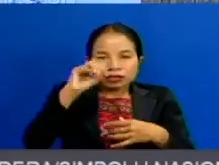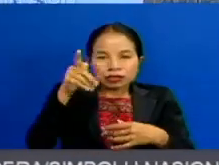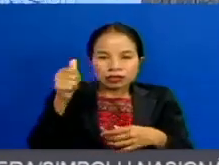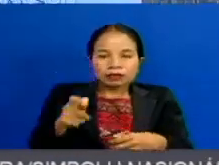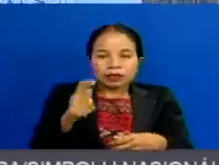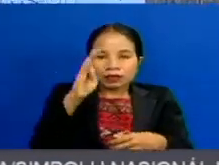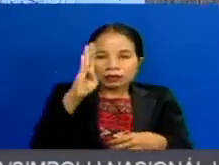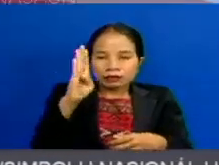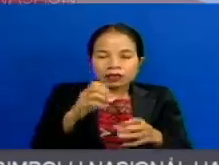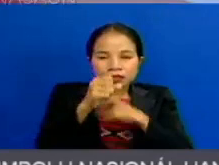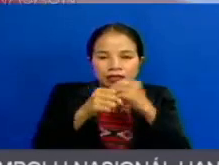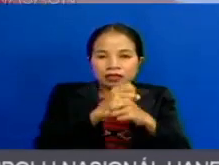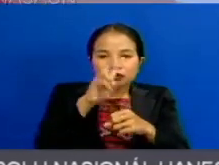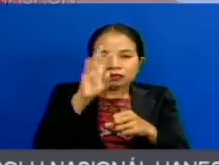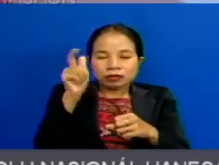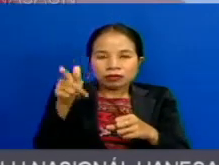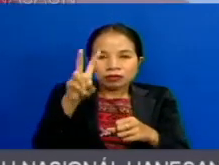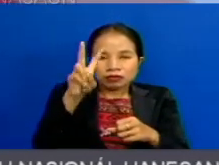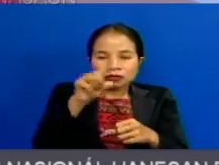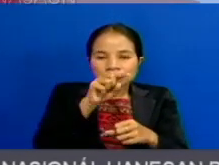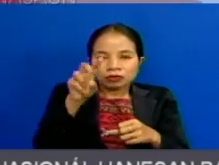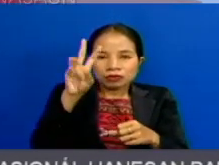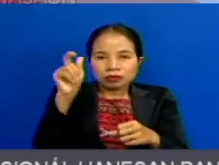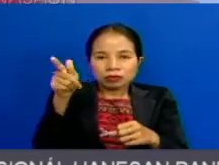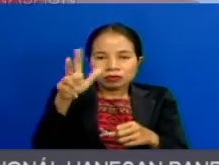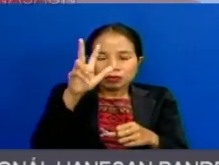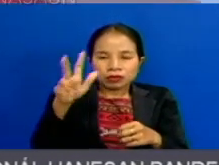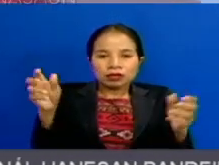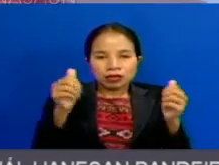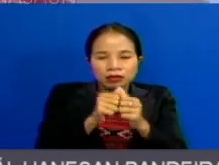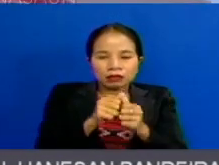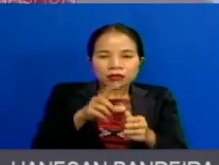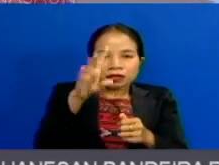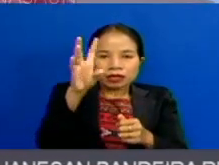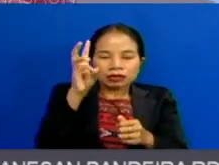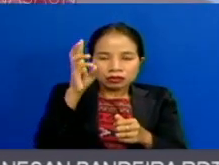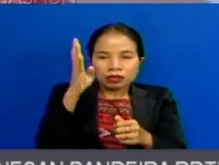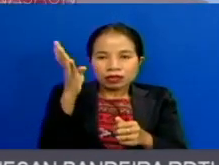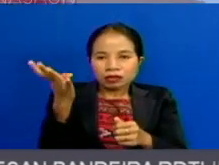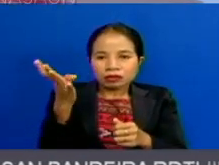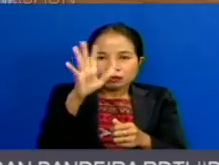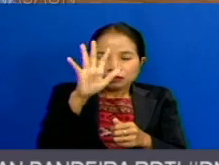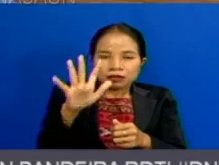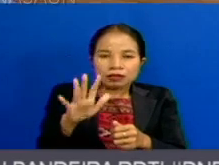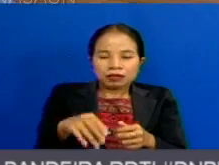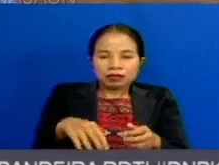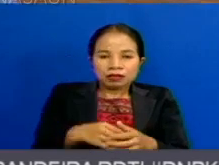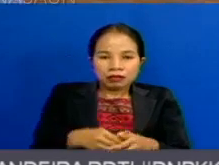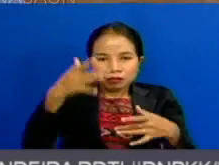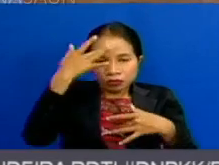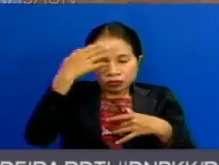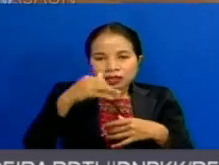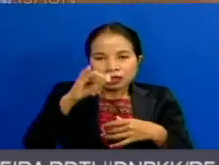e atinan rihun rua do anulo recém rua to rihun rua do anulo recém tolune, hamutuk atus nem hat nulo recém lima, caso